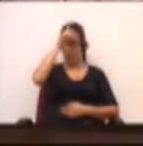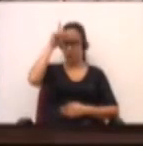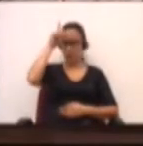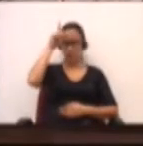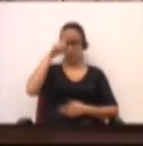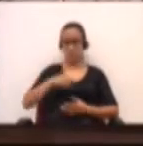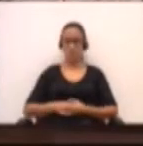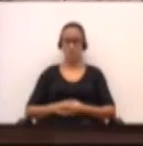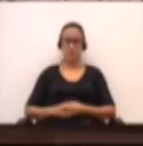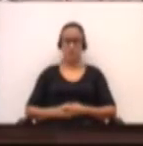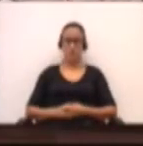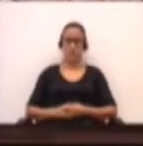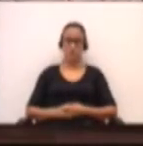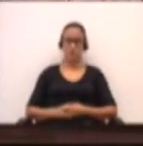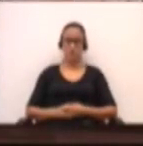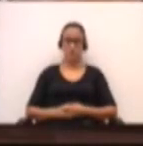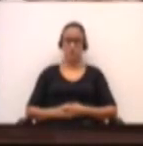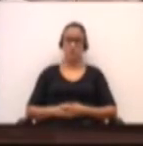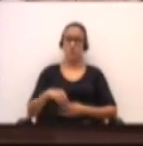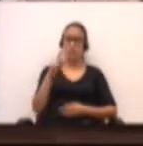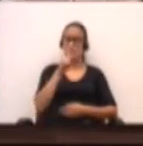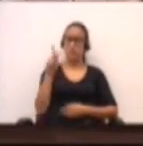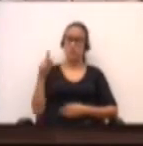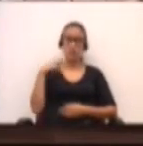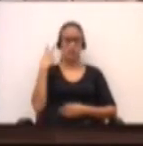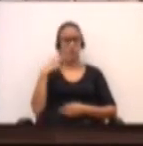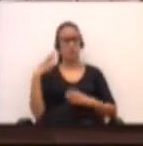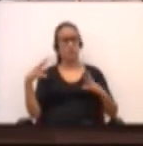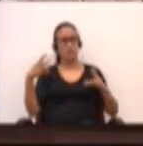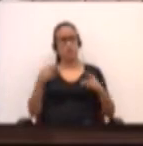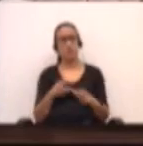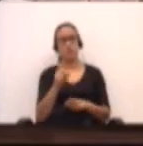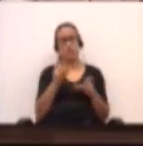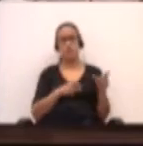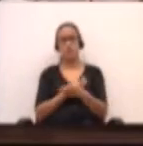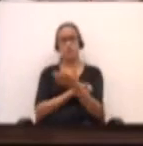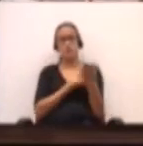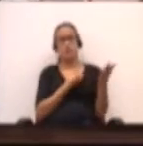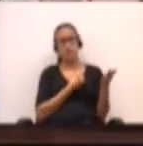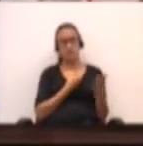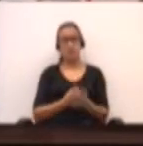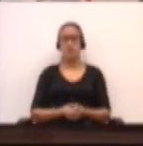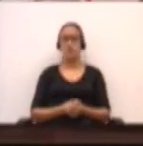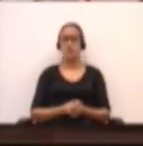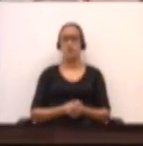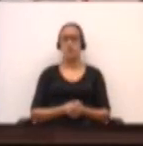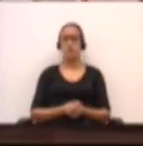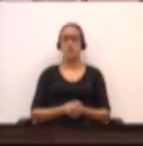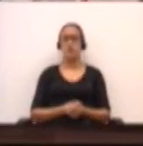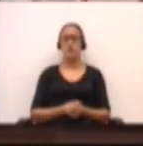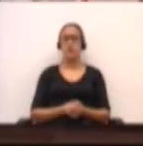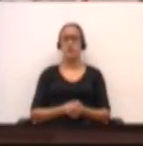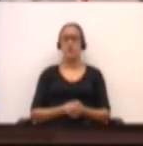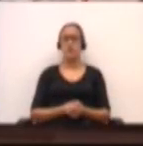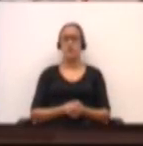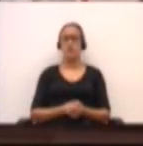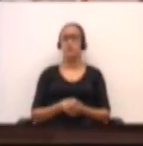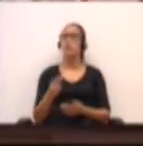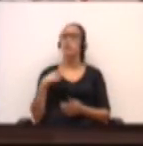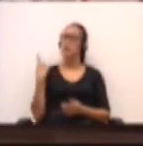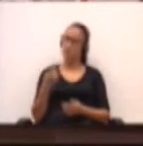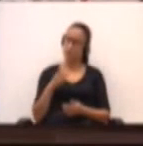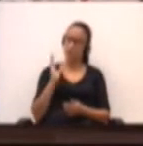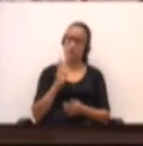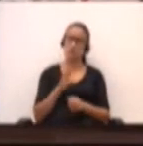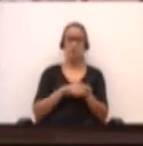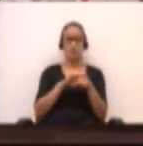Presidente, senhor presidente, novo vereador público aqui presente, e realmente nós conversamos sobre